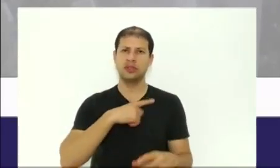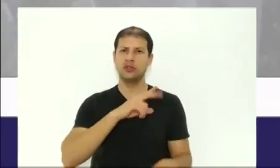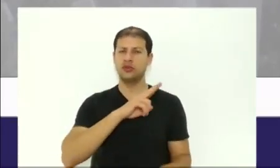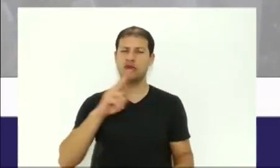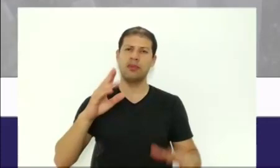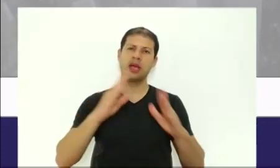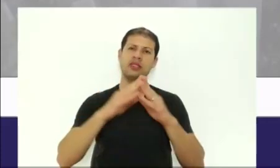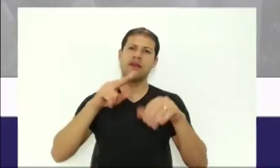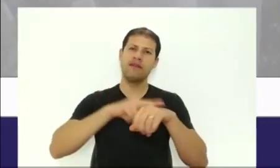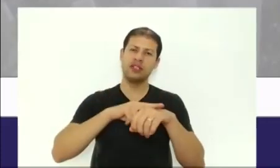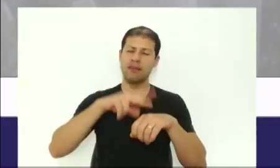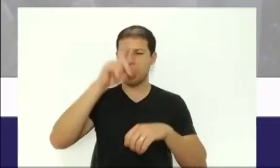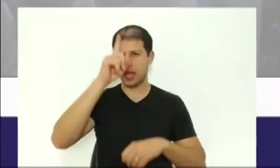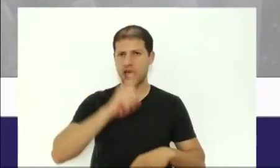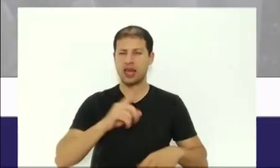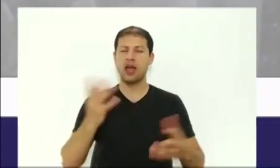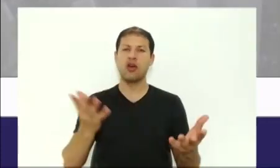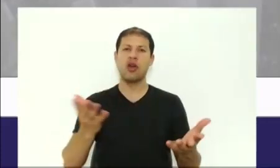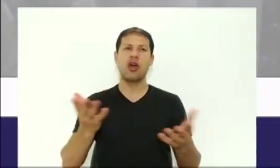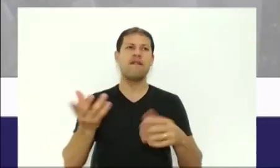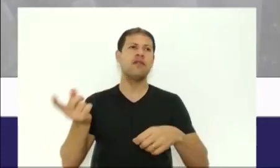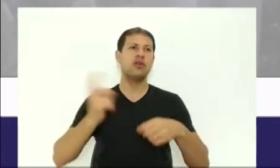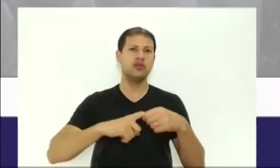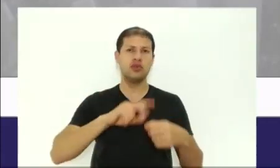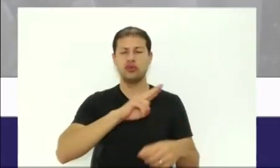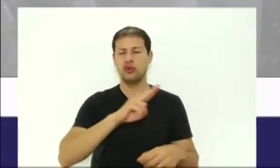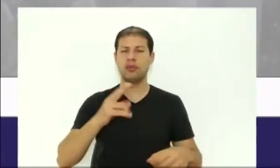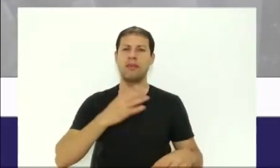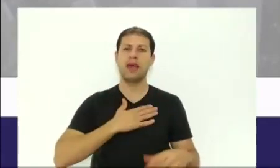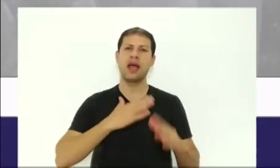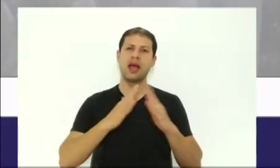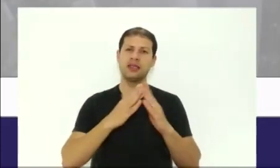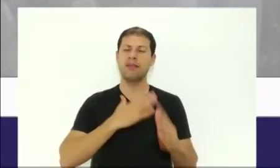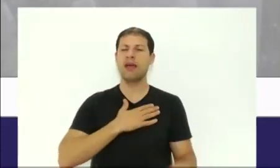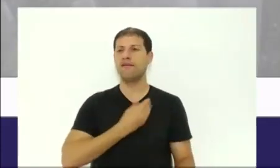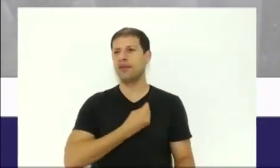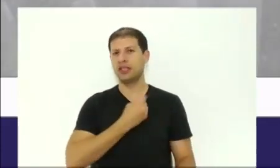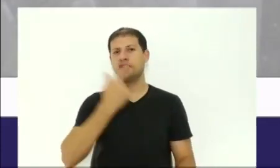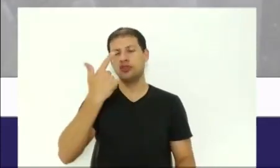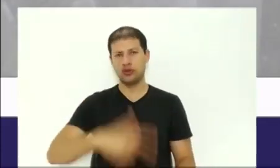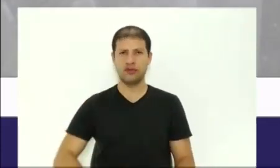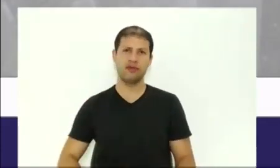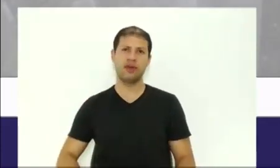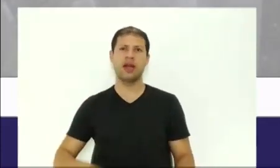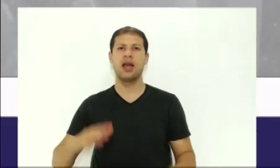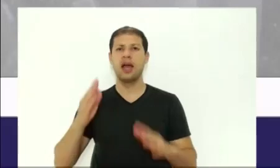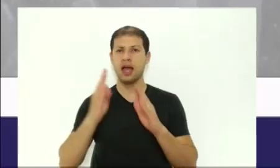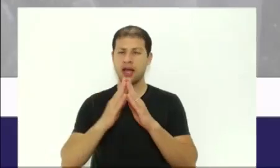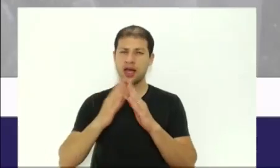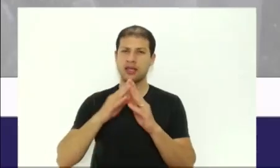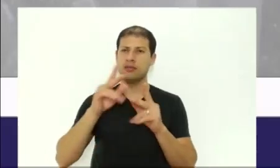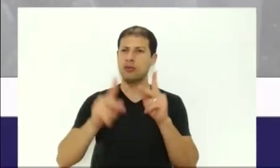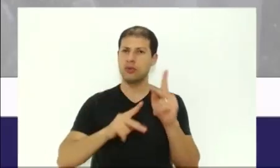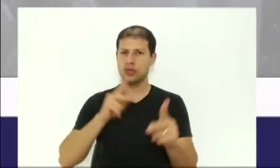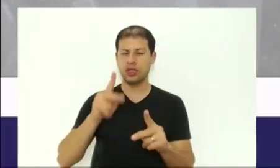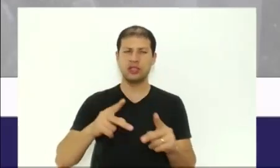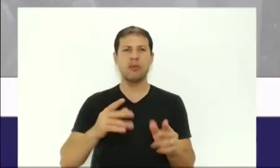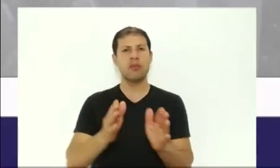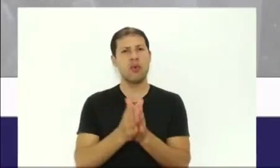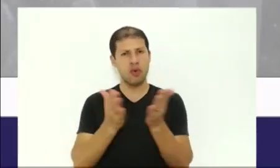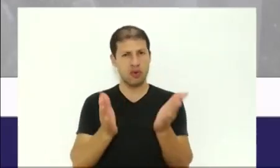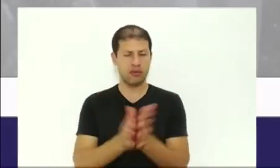Amarela e agora voltou a ser Minha Casa Minha Vida de novo. Ou seja, é as casas, a população de baixa renda, nas